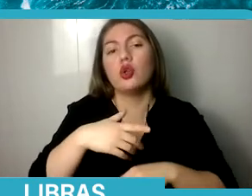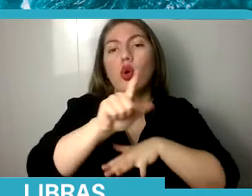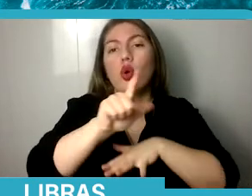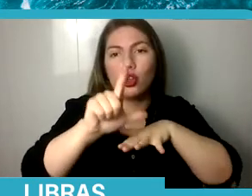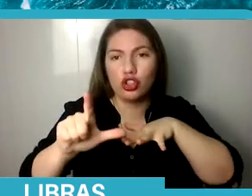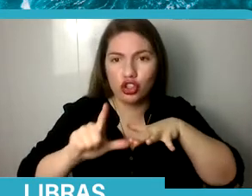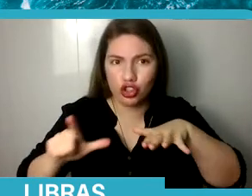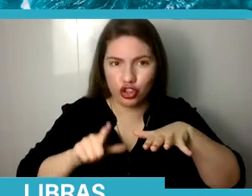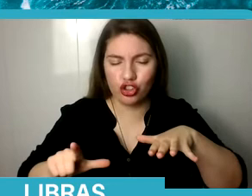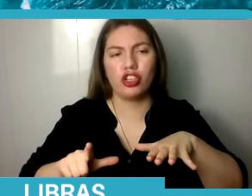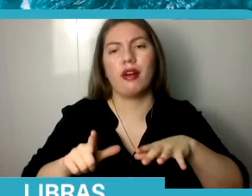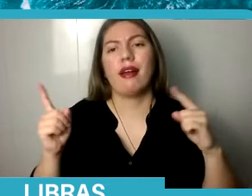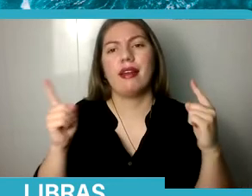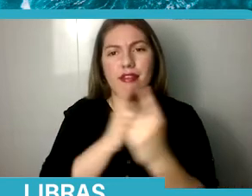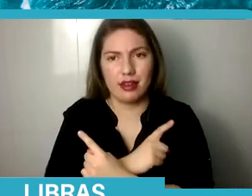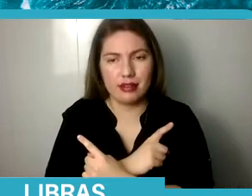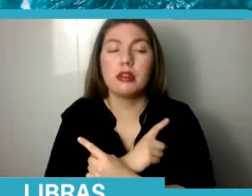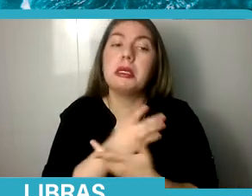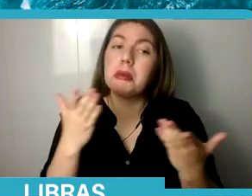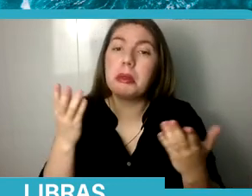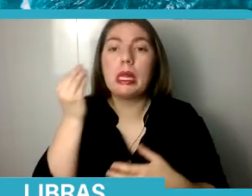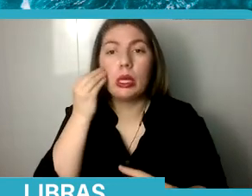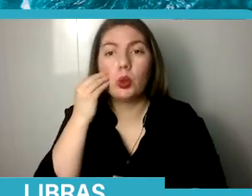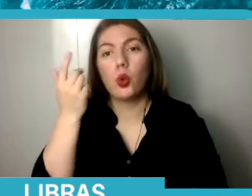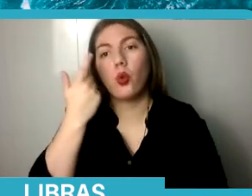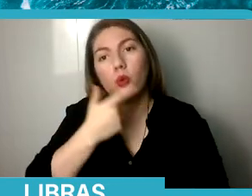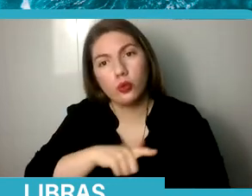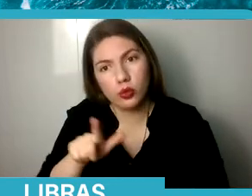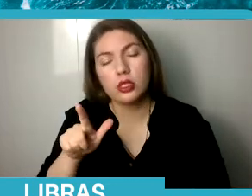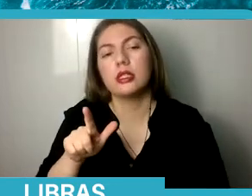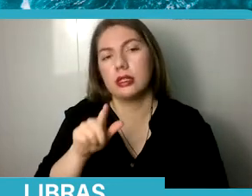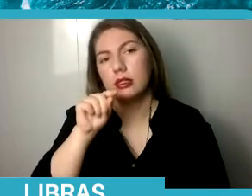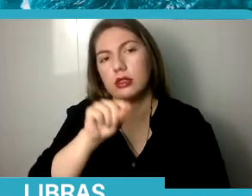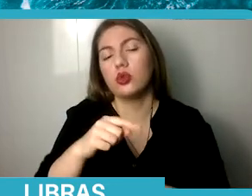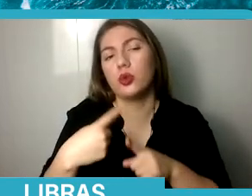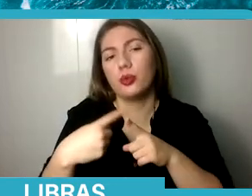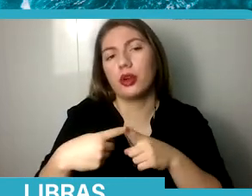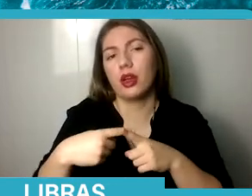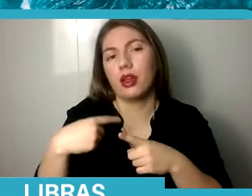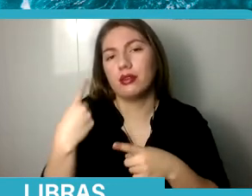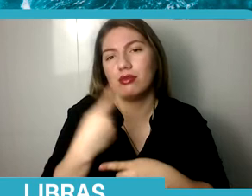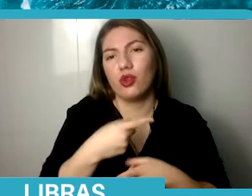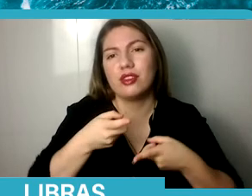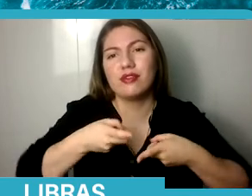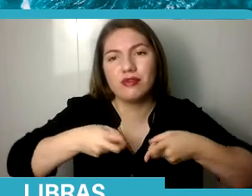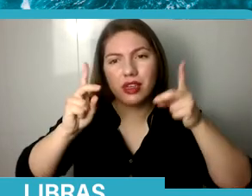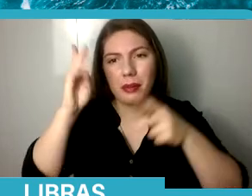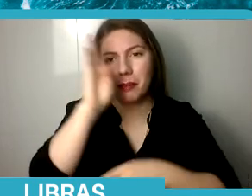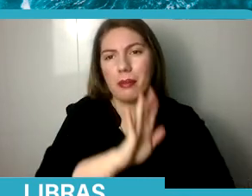que a gente conseguiu oferecer de mais Ecológico porque receber como a gente vende para todo o Brasil receber